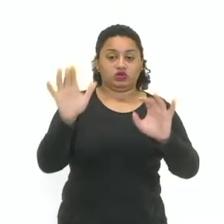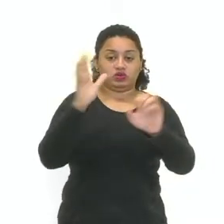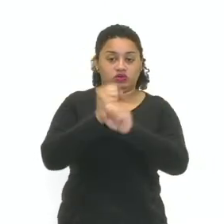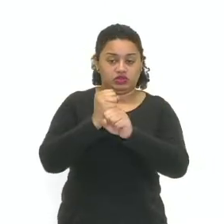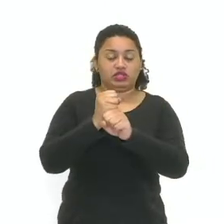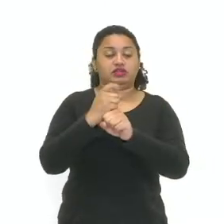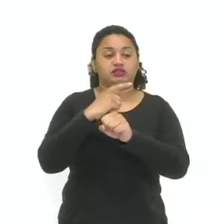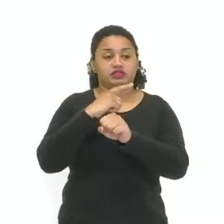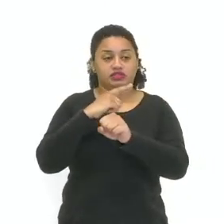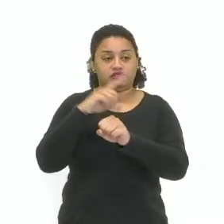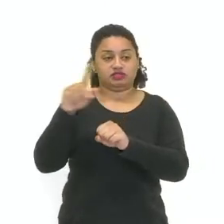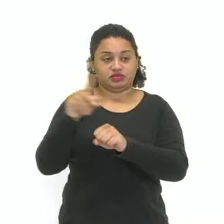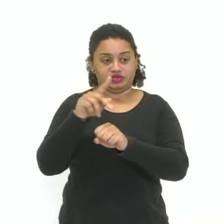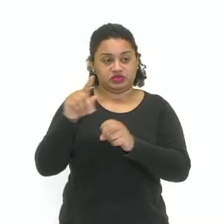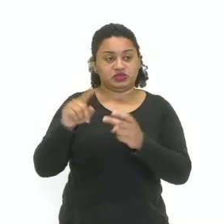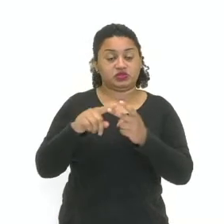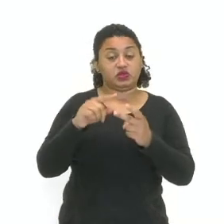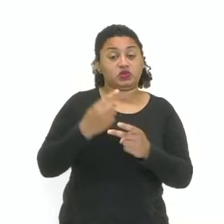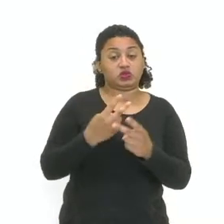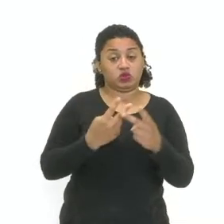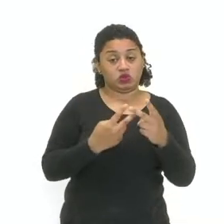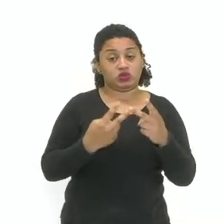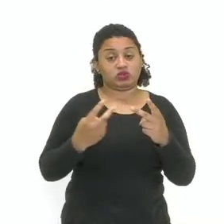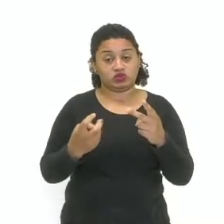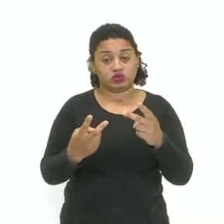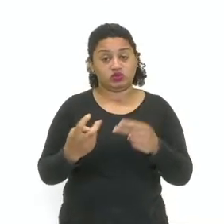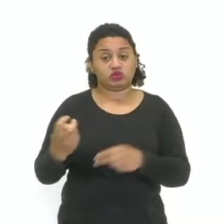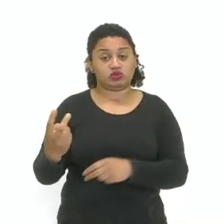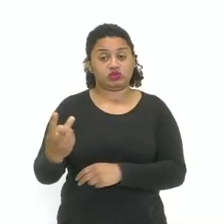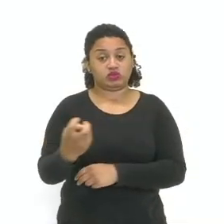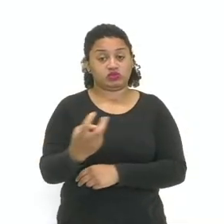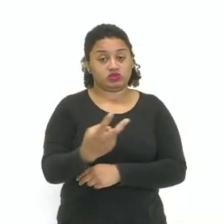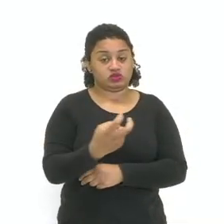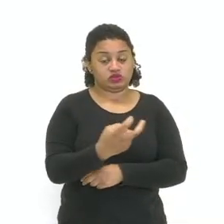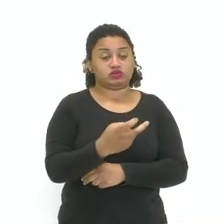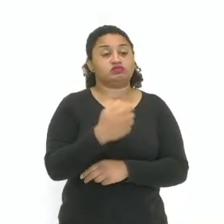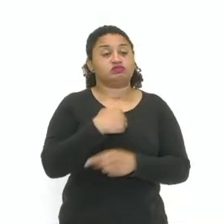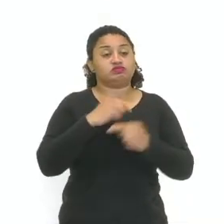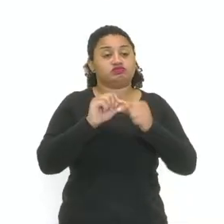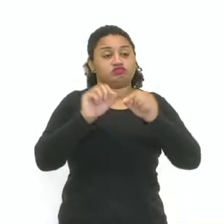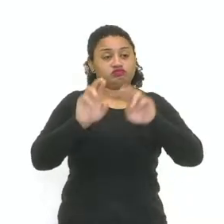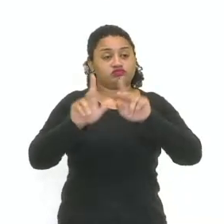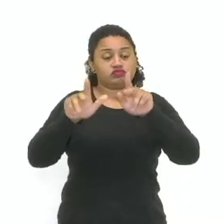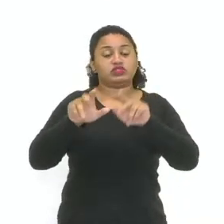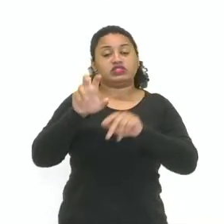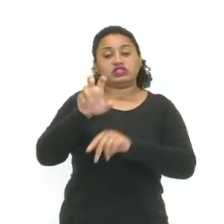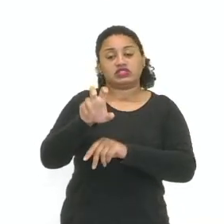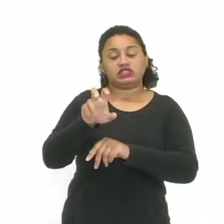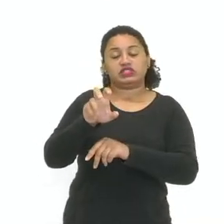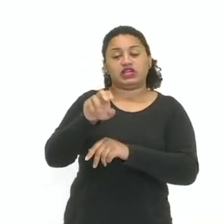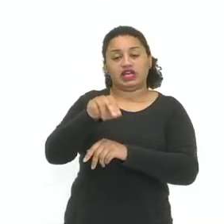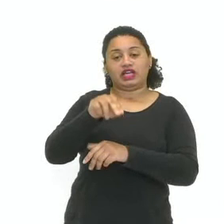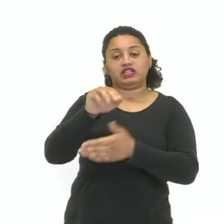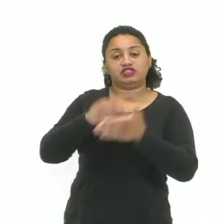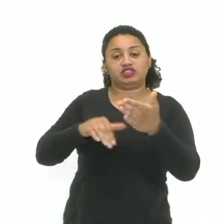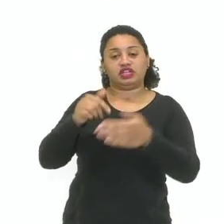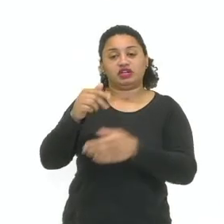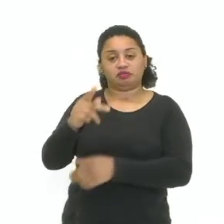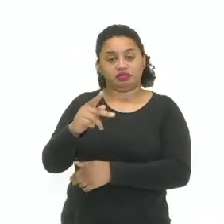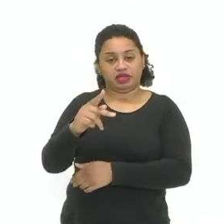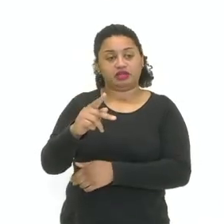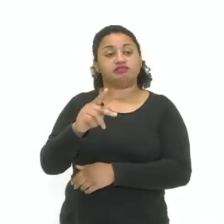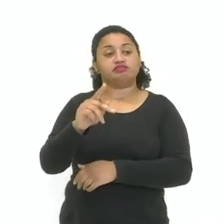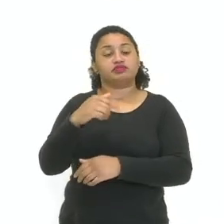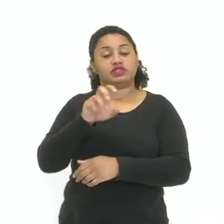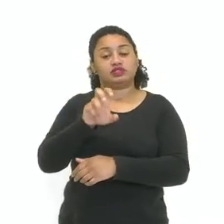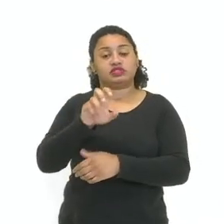professores, vão ser tomados 2 a 2. Eu faço, então, essa diferença de N menos P, onde eu tenho 5 menos